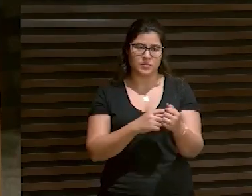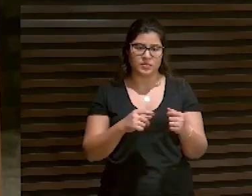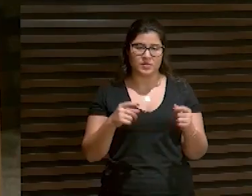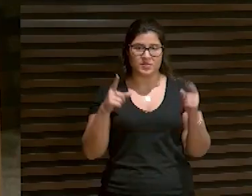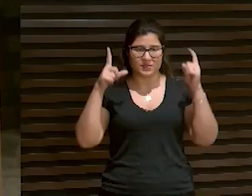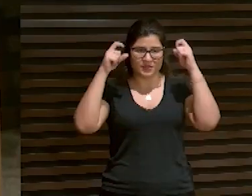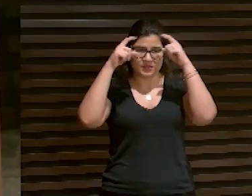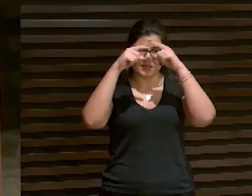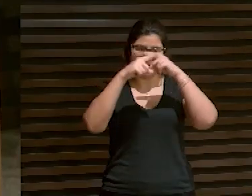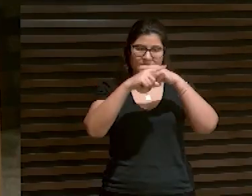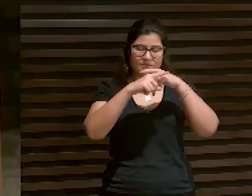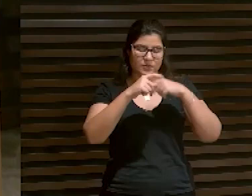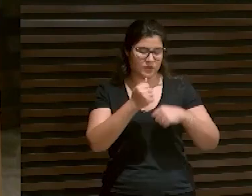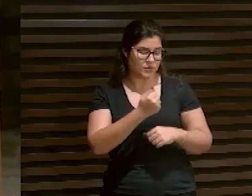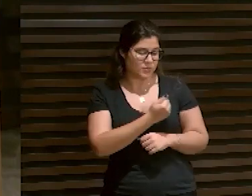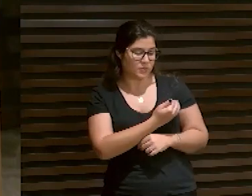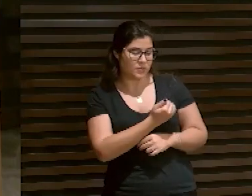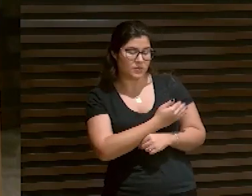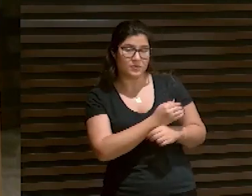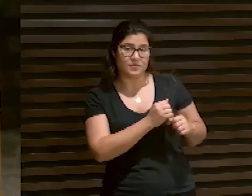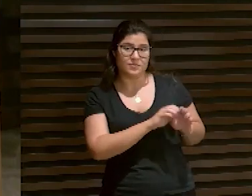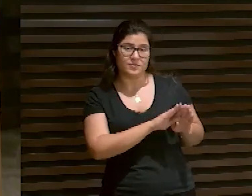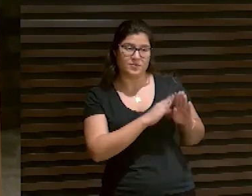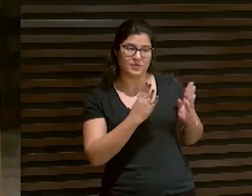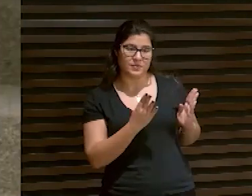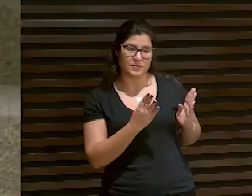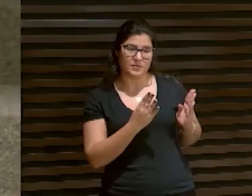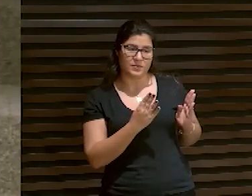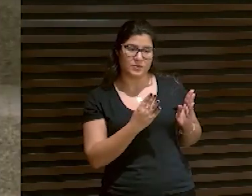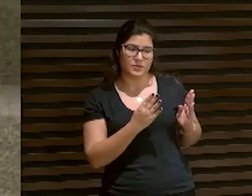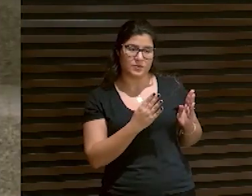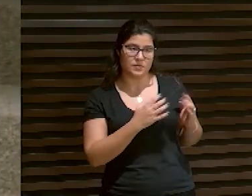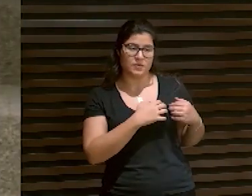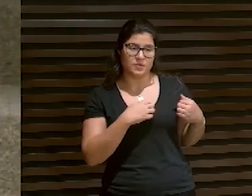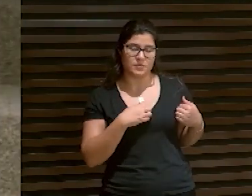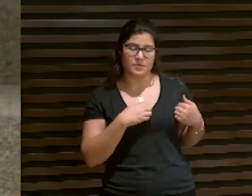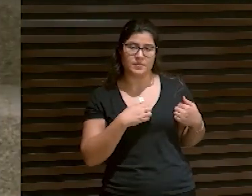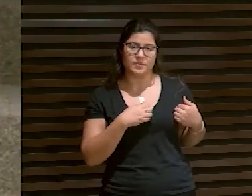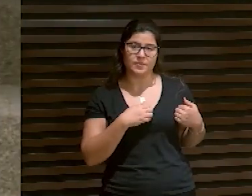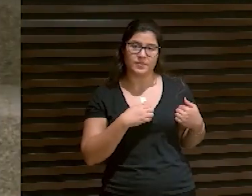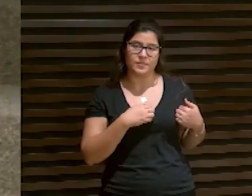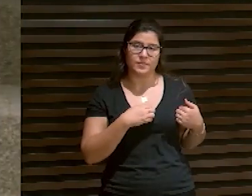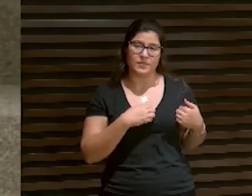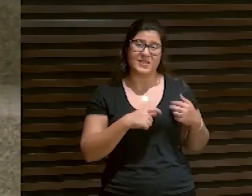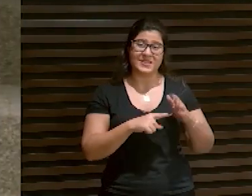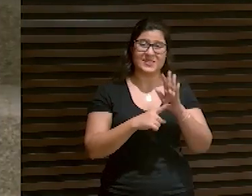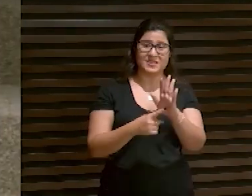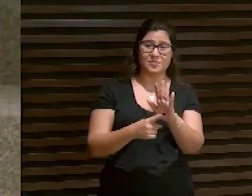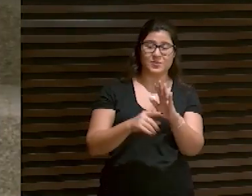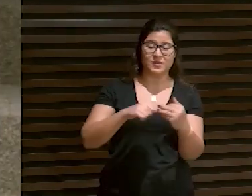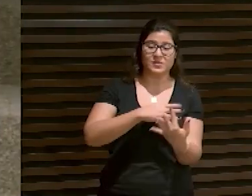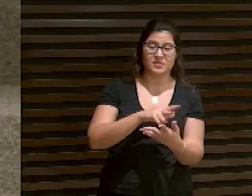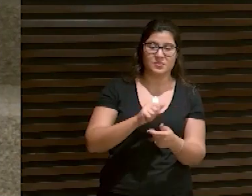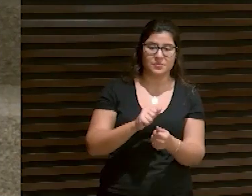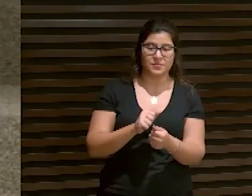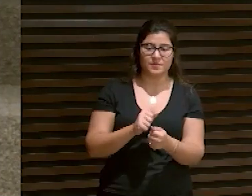tampa do nosso coração e termos a nossa pobreza exposta ao mundo do que levar um soco na